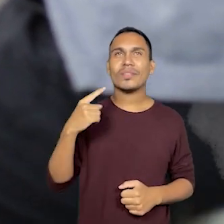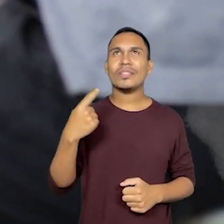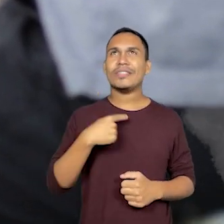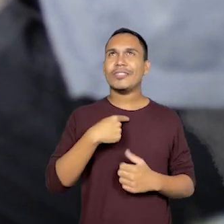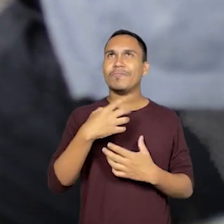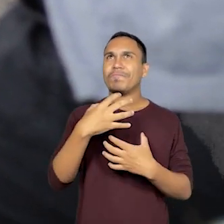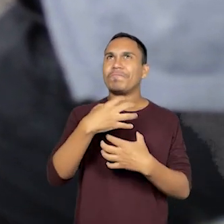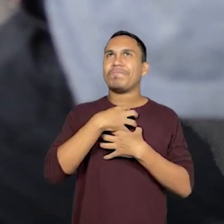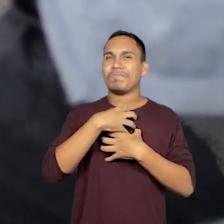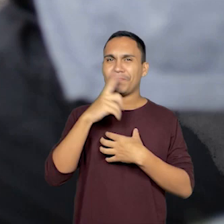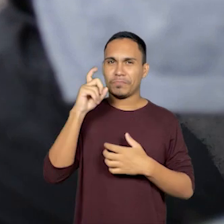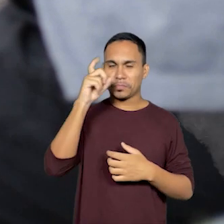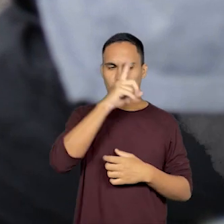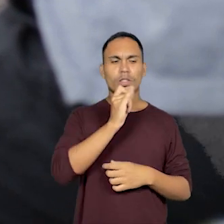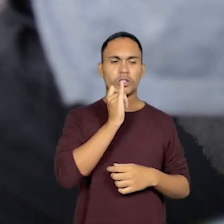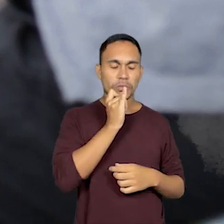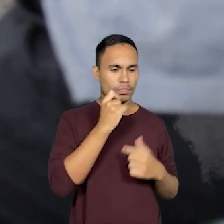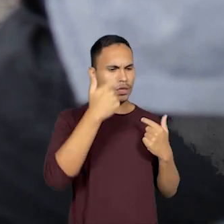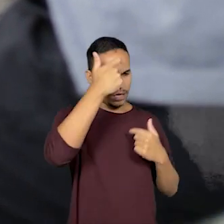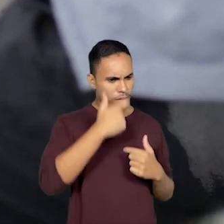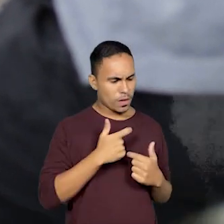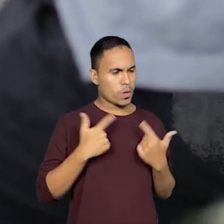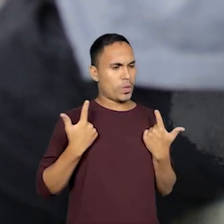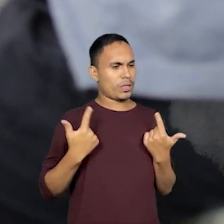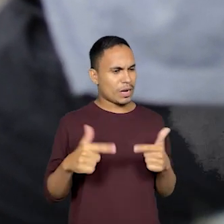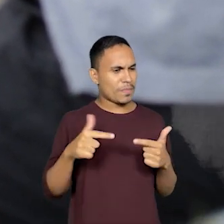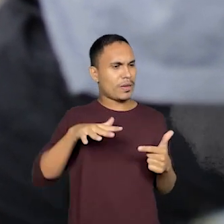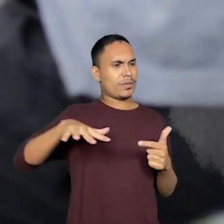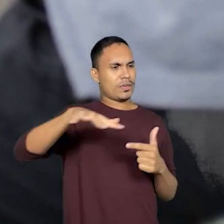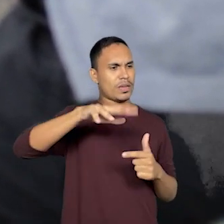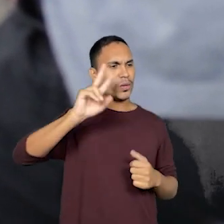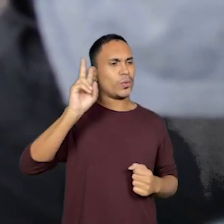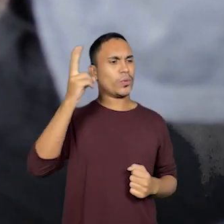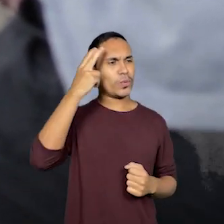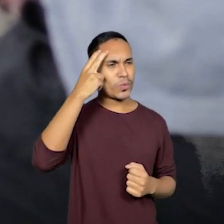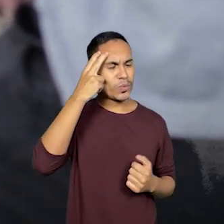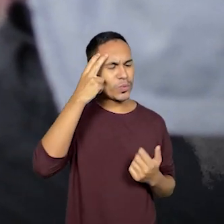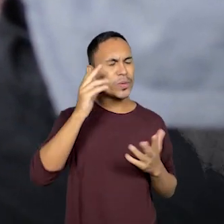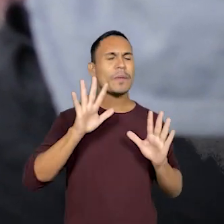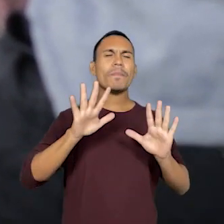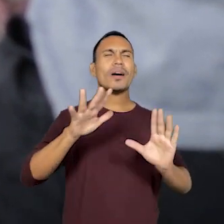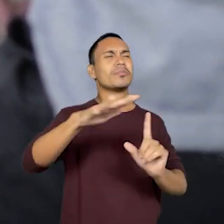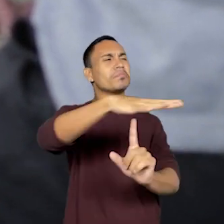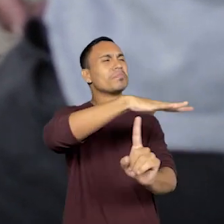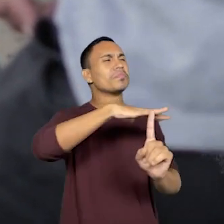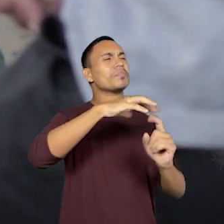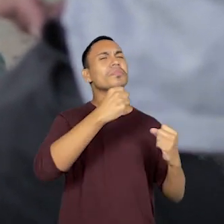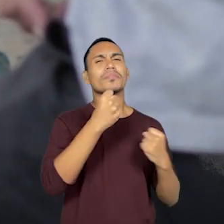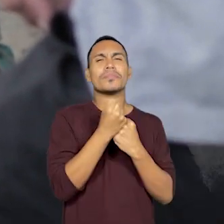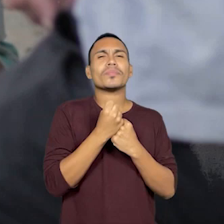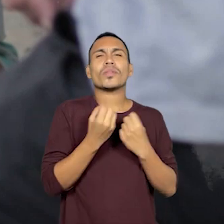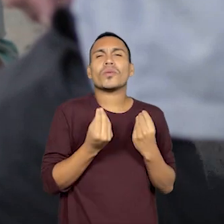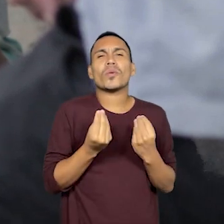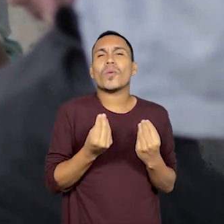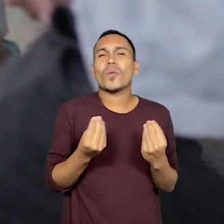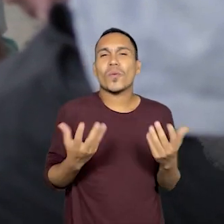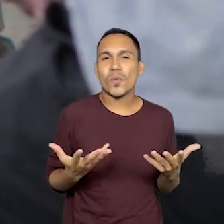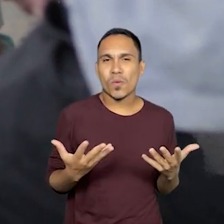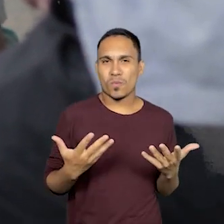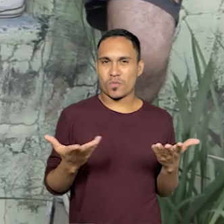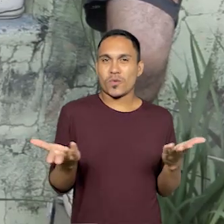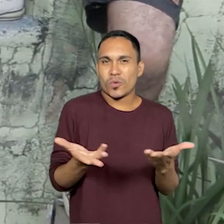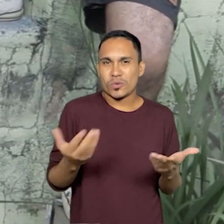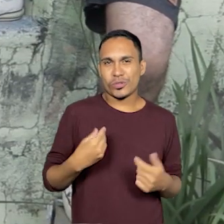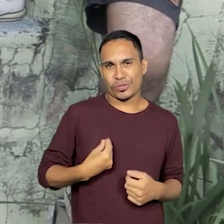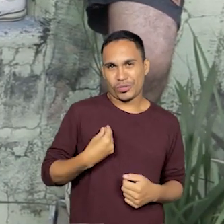assim, eu me pego, né? Pô, sou trabalhadora da cultura, né? Em que condições? Né? Em que condições eu estou